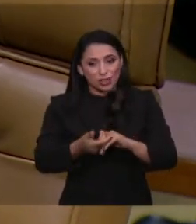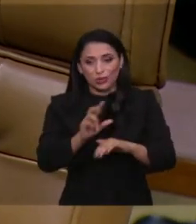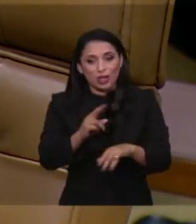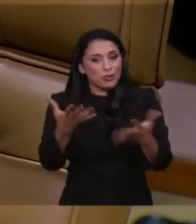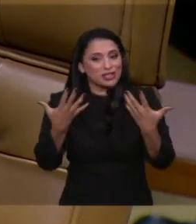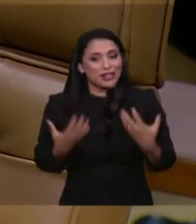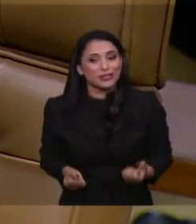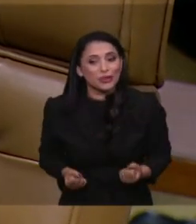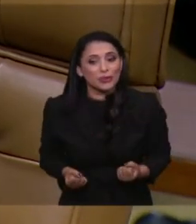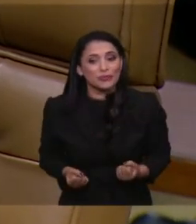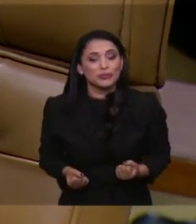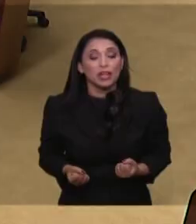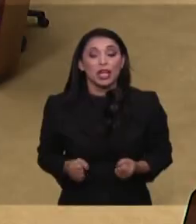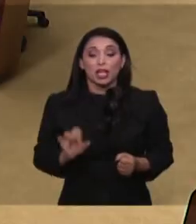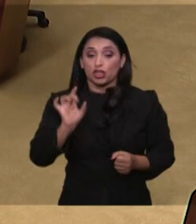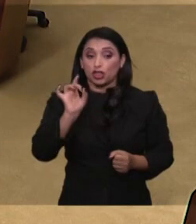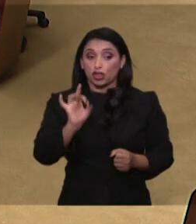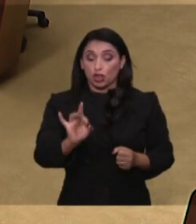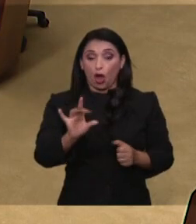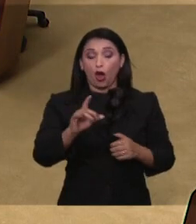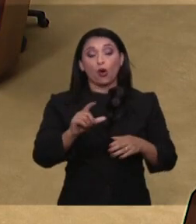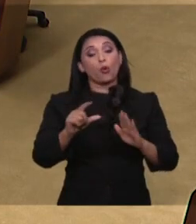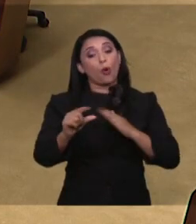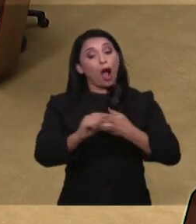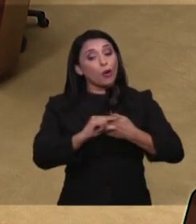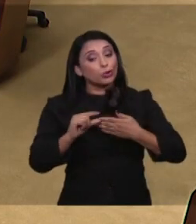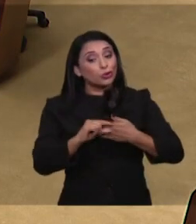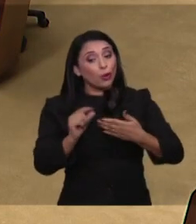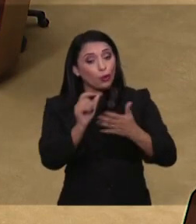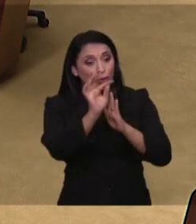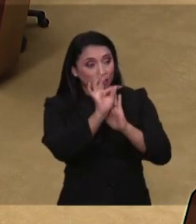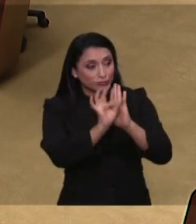intenção do Sim, autor. Por isso é que eu disse, entre o que quis afirmar e o que se afirmou